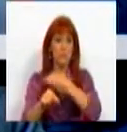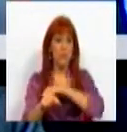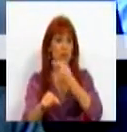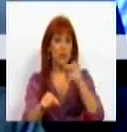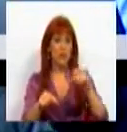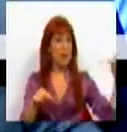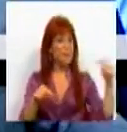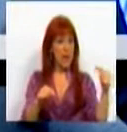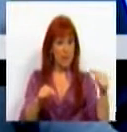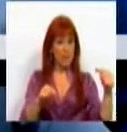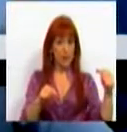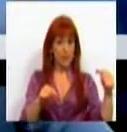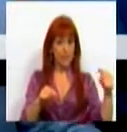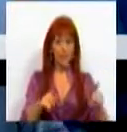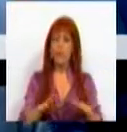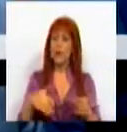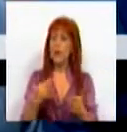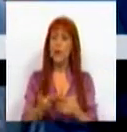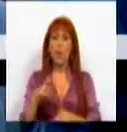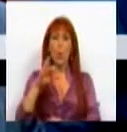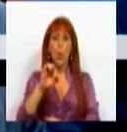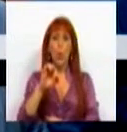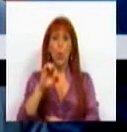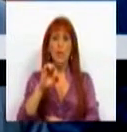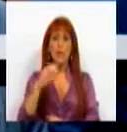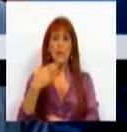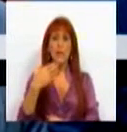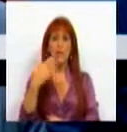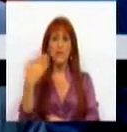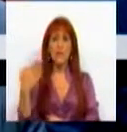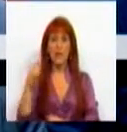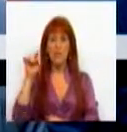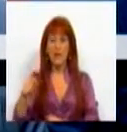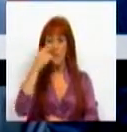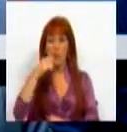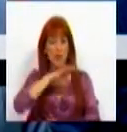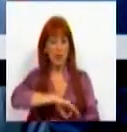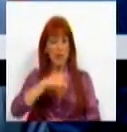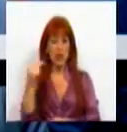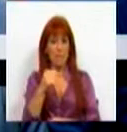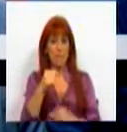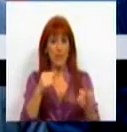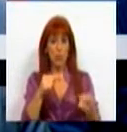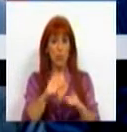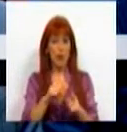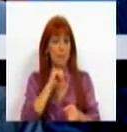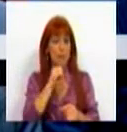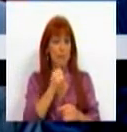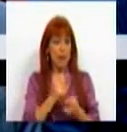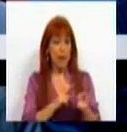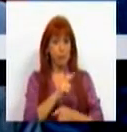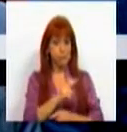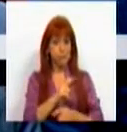pensões mínimas, deixando 877 mil das pensões mínimas por